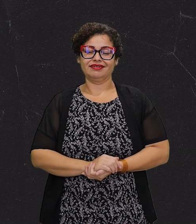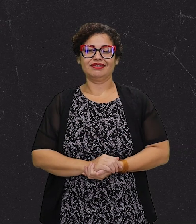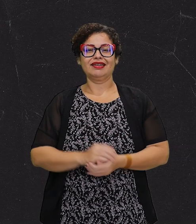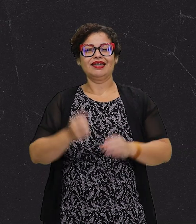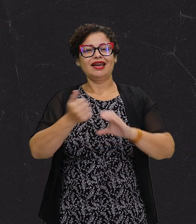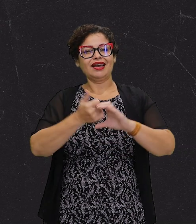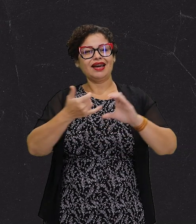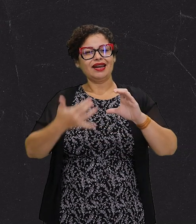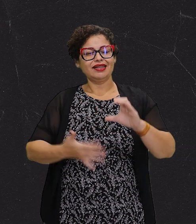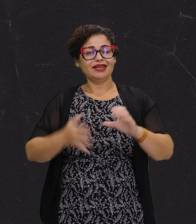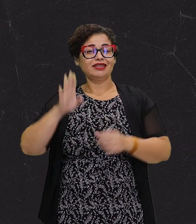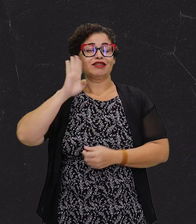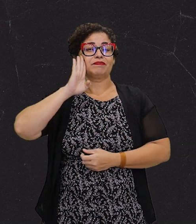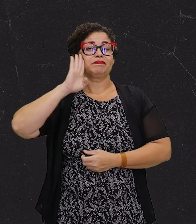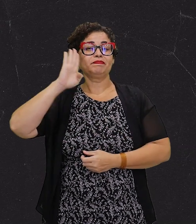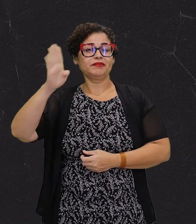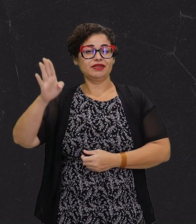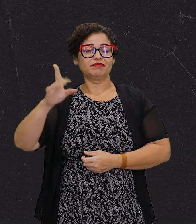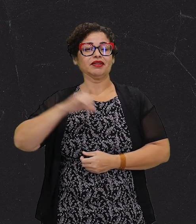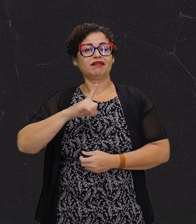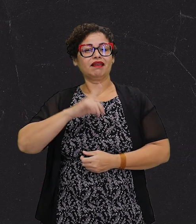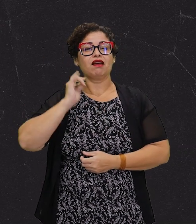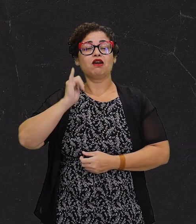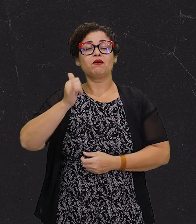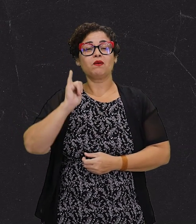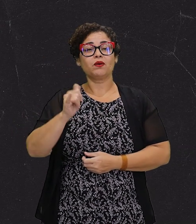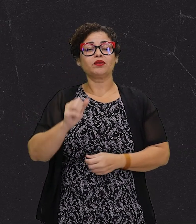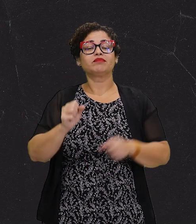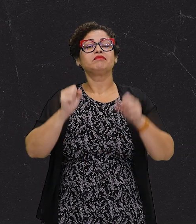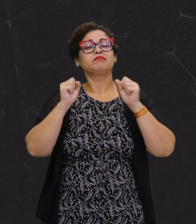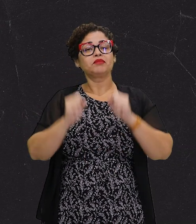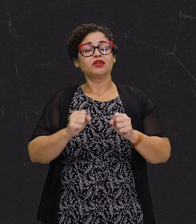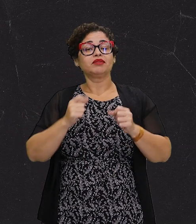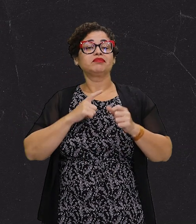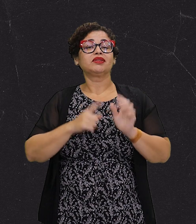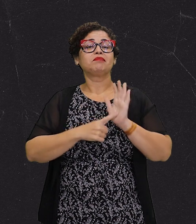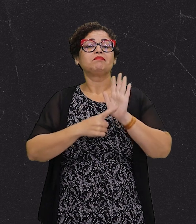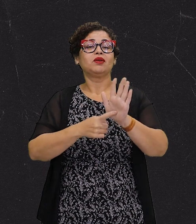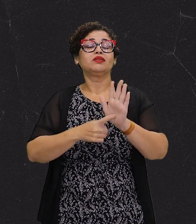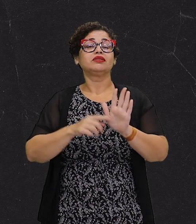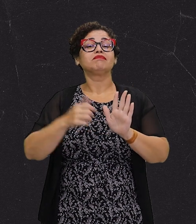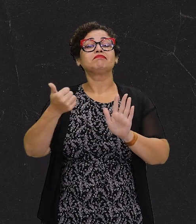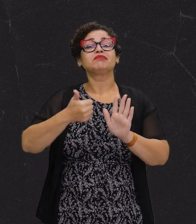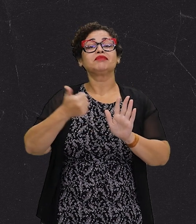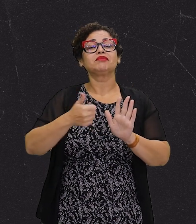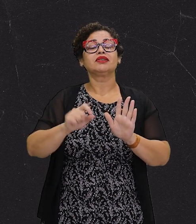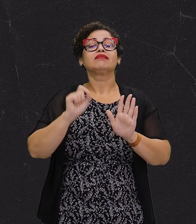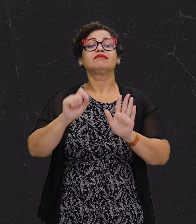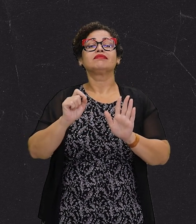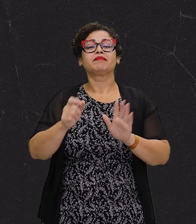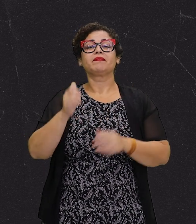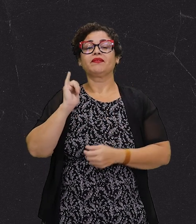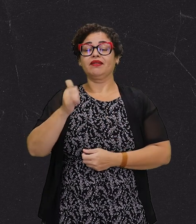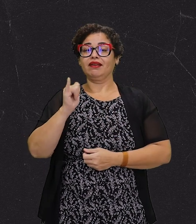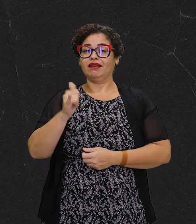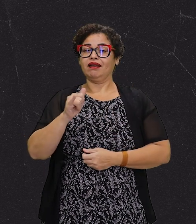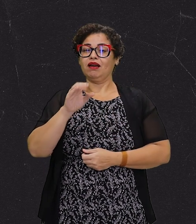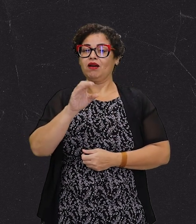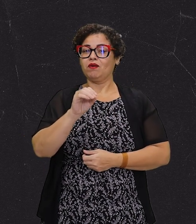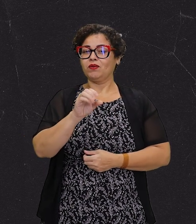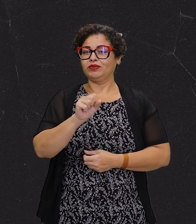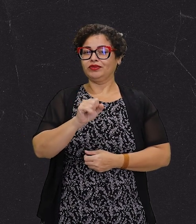as características principais de um conto, podemos citar: primeira, narrativa